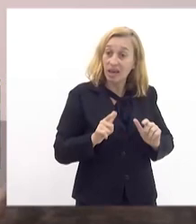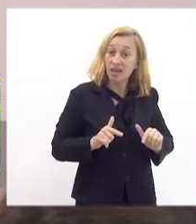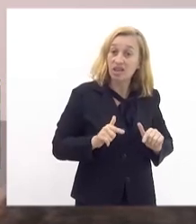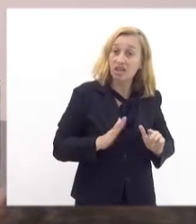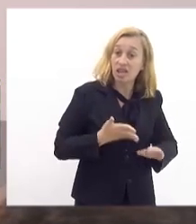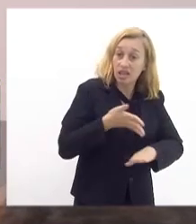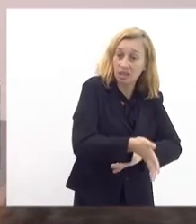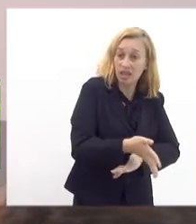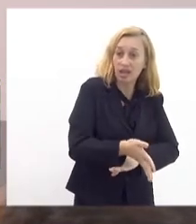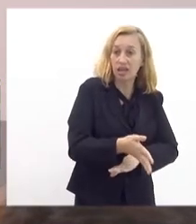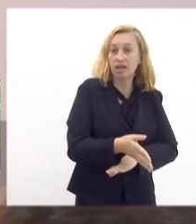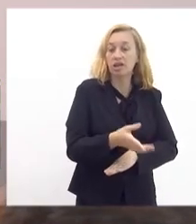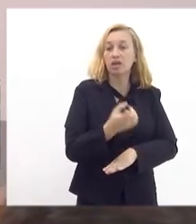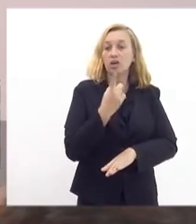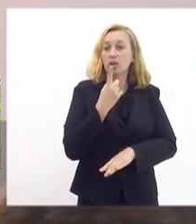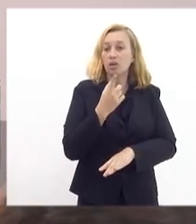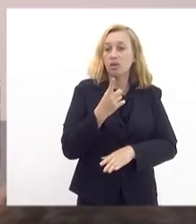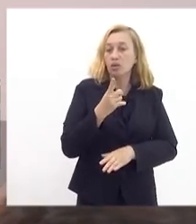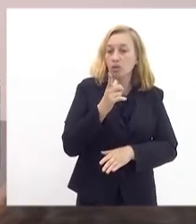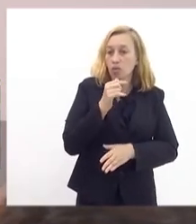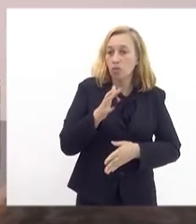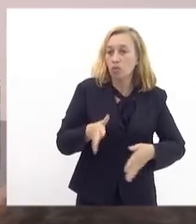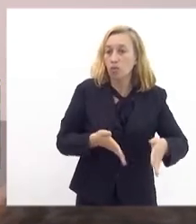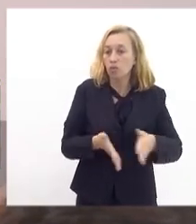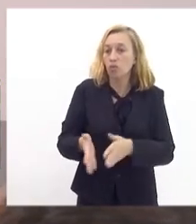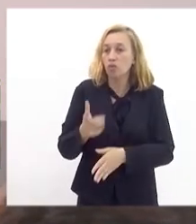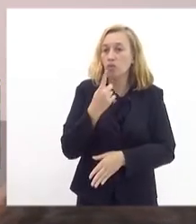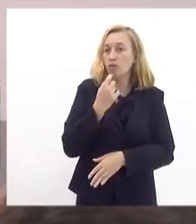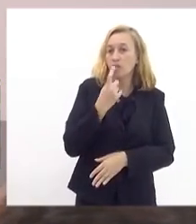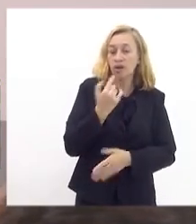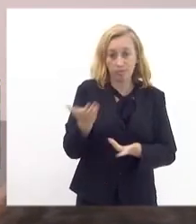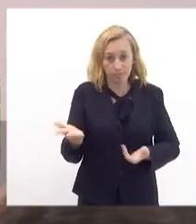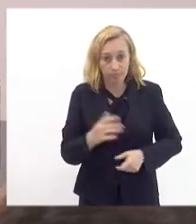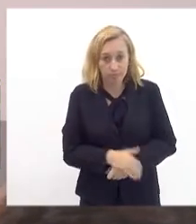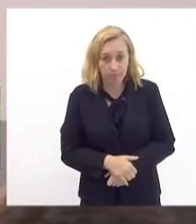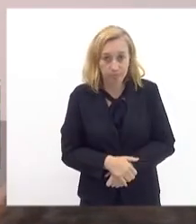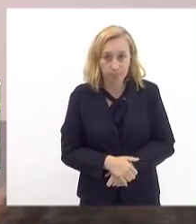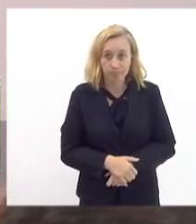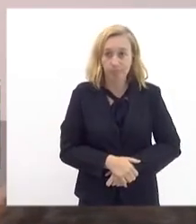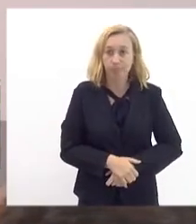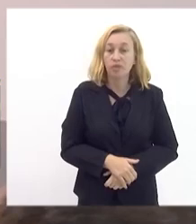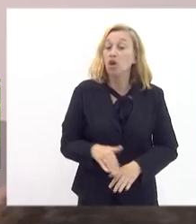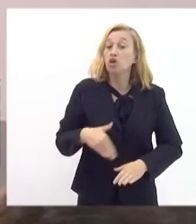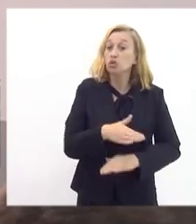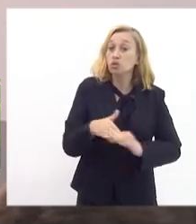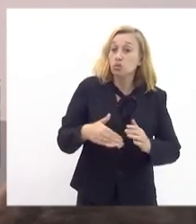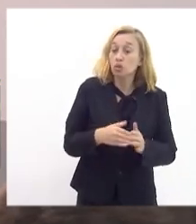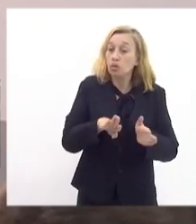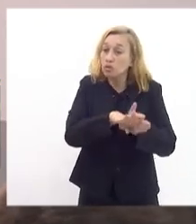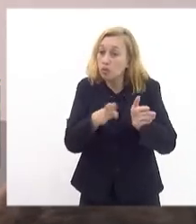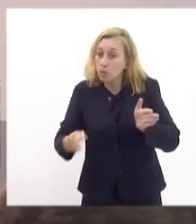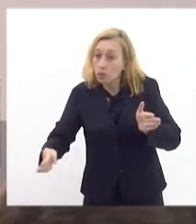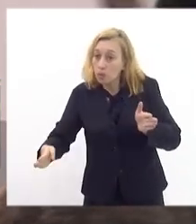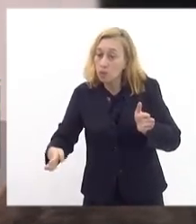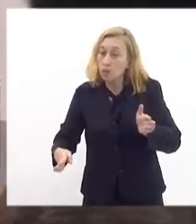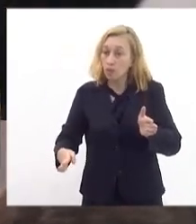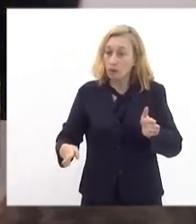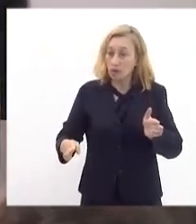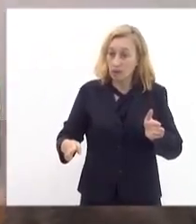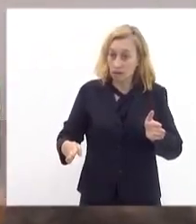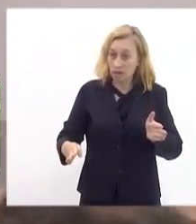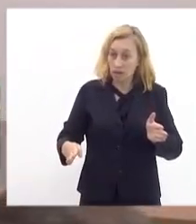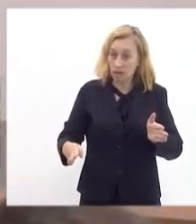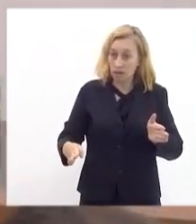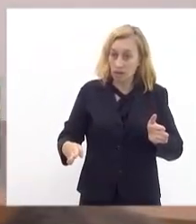que é no Rio Vermelho em Oi e aí toda a baía tomada pelas empresas